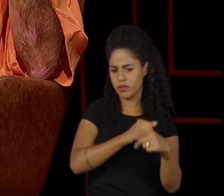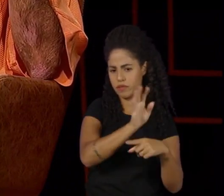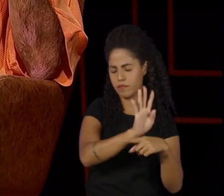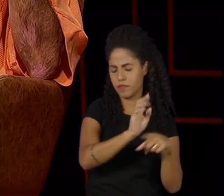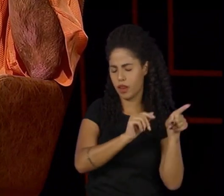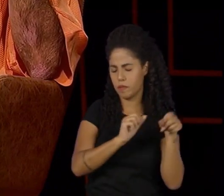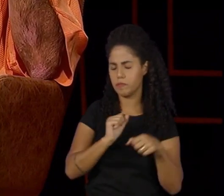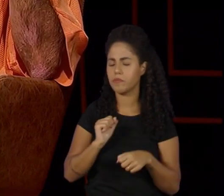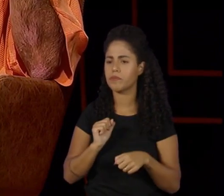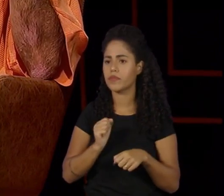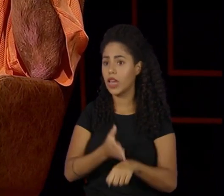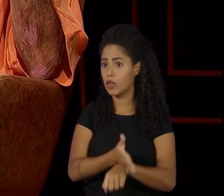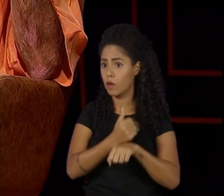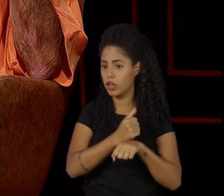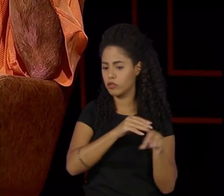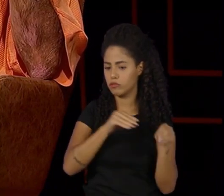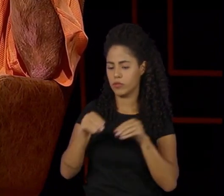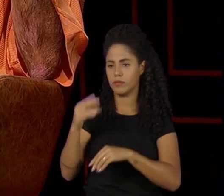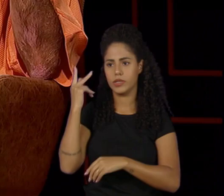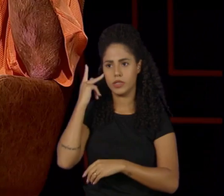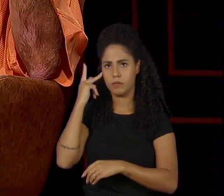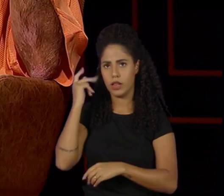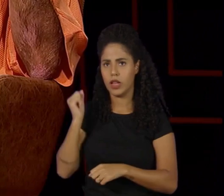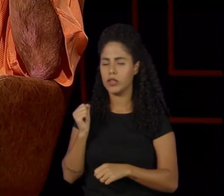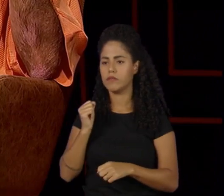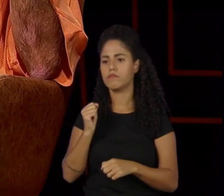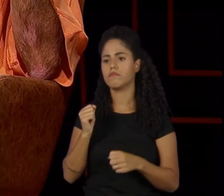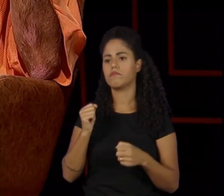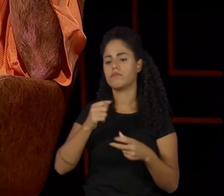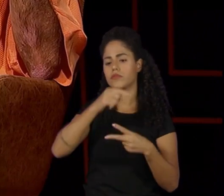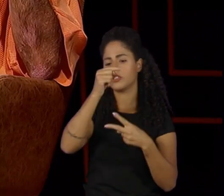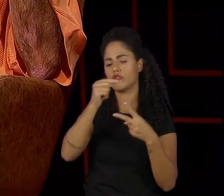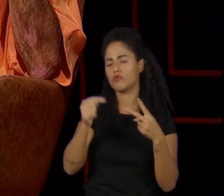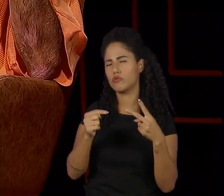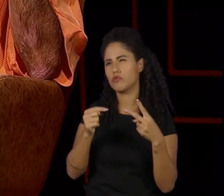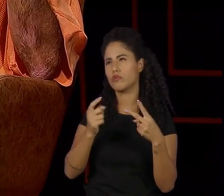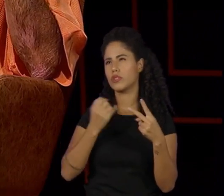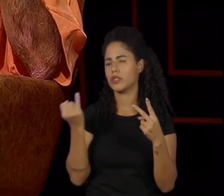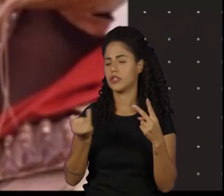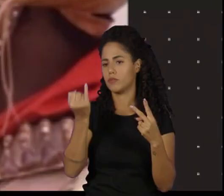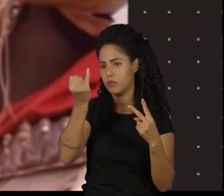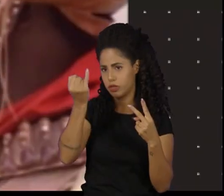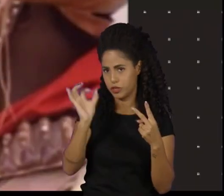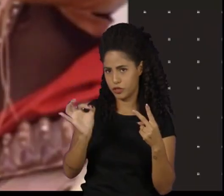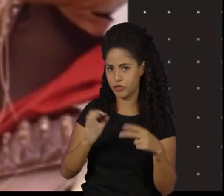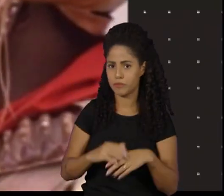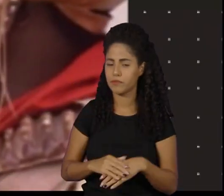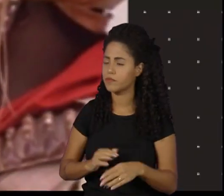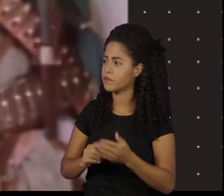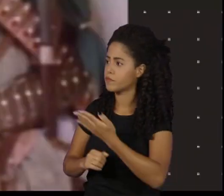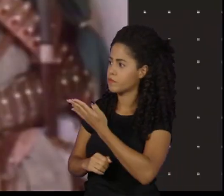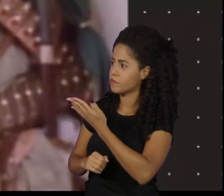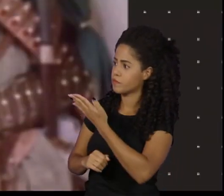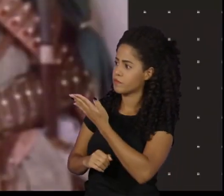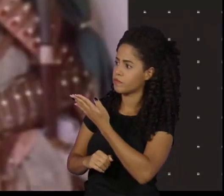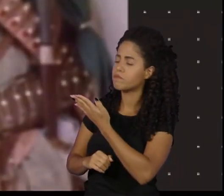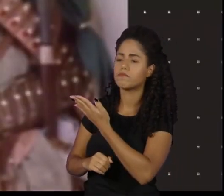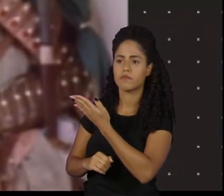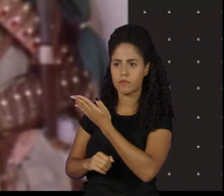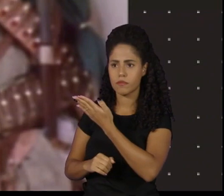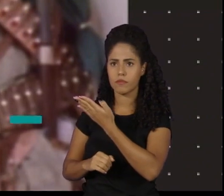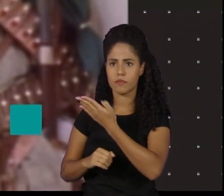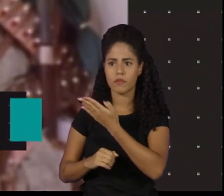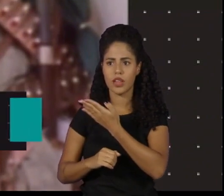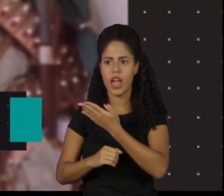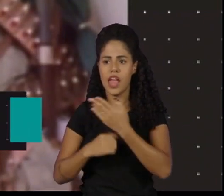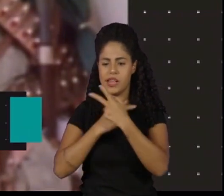foi a Faustão, o Cangaceiro do Rei, e A Vingança dos Doze. O Faustão, o Cangaceiro do Rei, é um